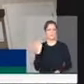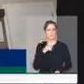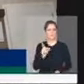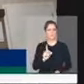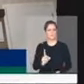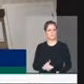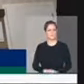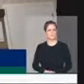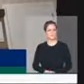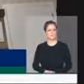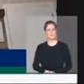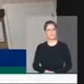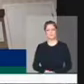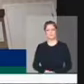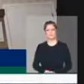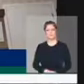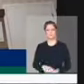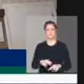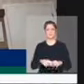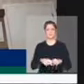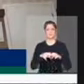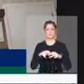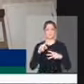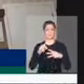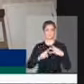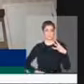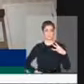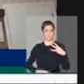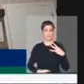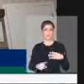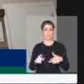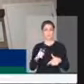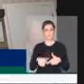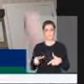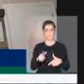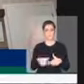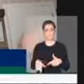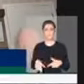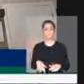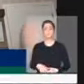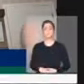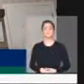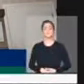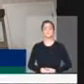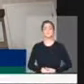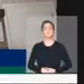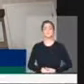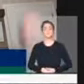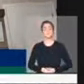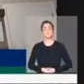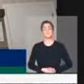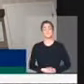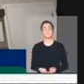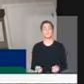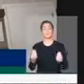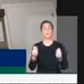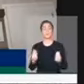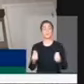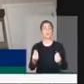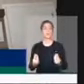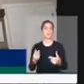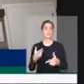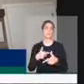eu quero fazer três referências a primeira delas para enfrentar uma crise desta dimensão tem que ter